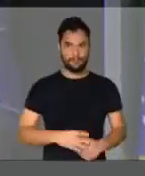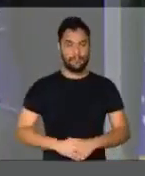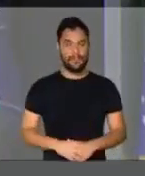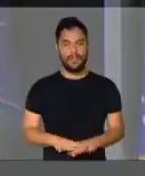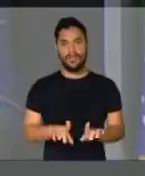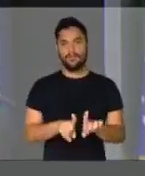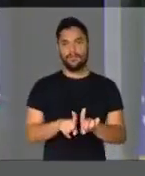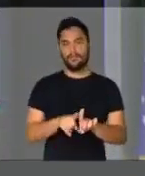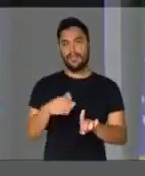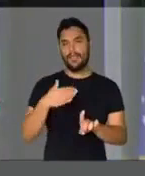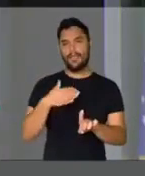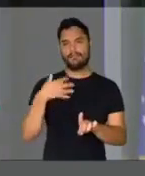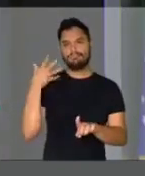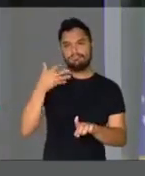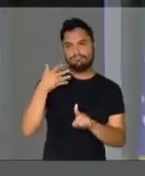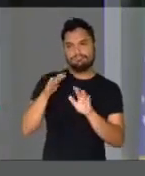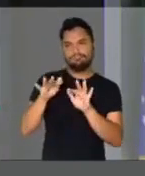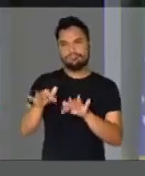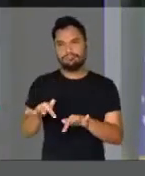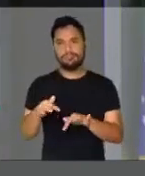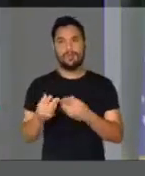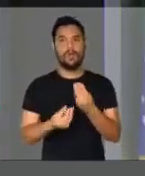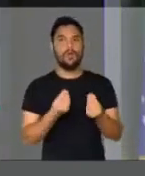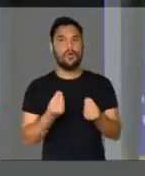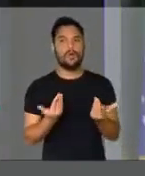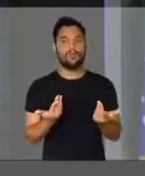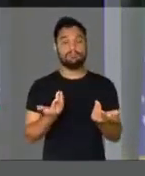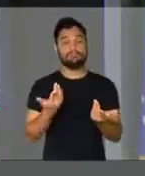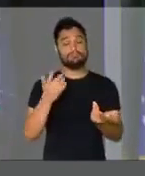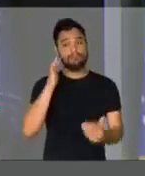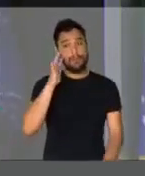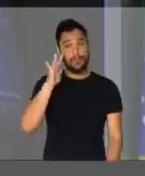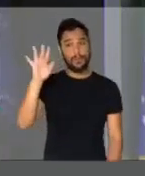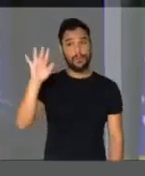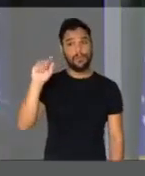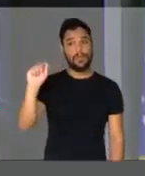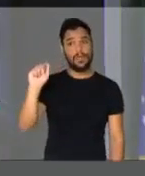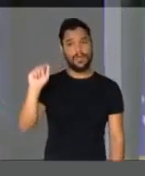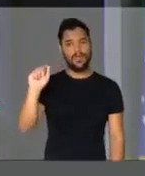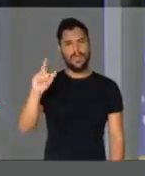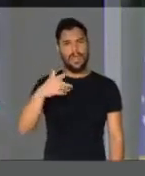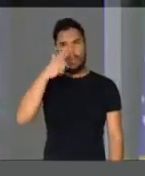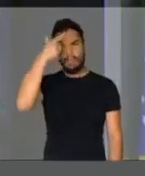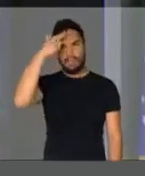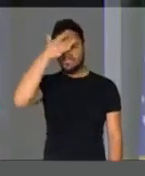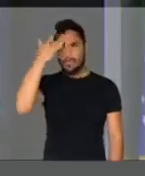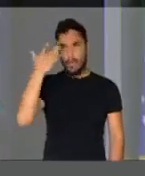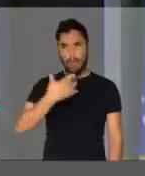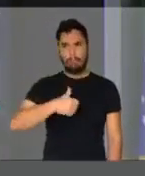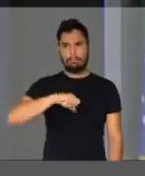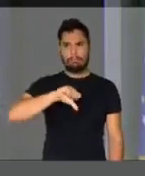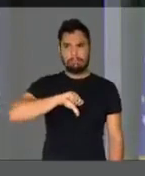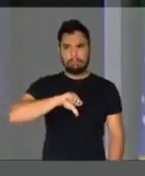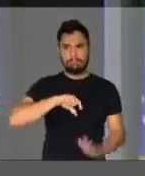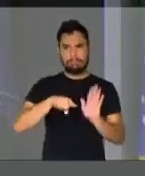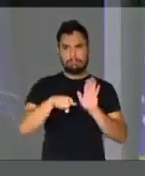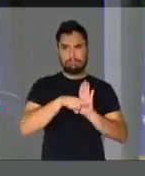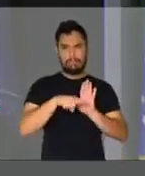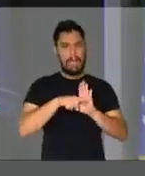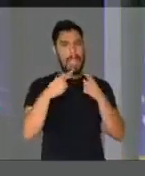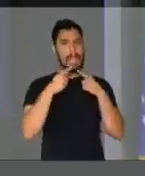Finalizo aqui minhas palavras, senhor presidente, com o seguinte pensamento: o pessimista queixa-se do